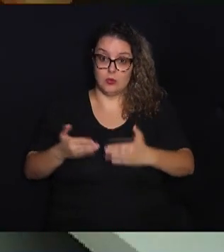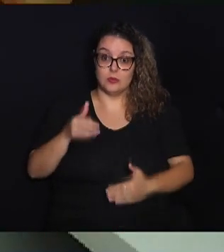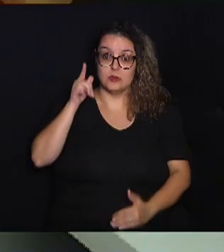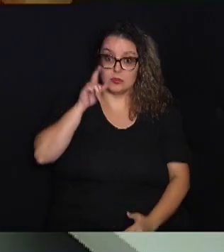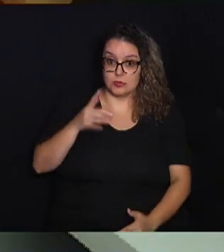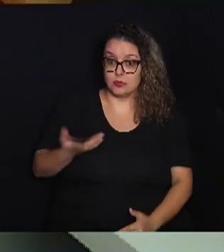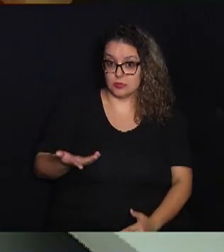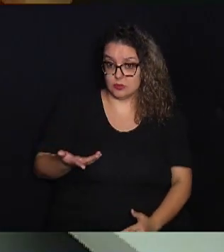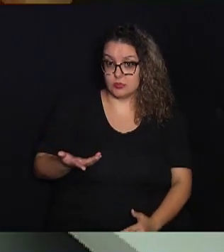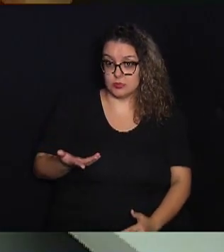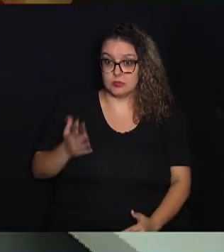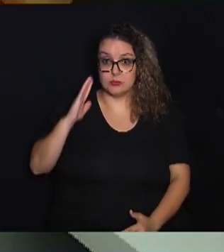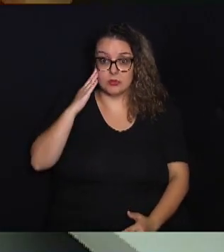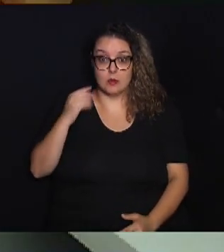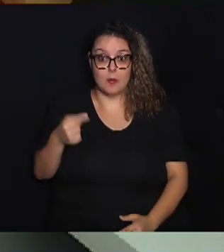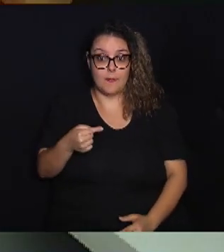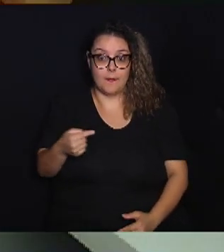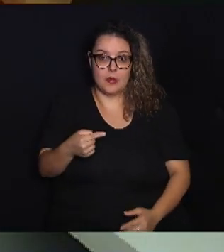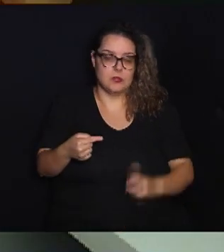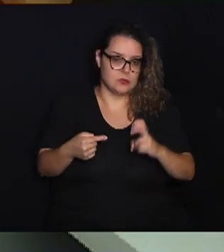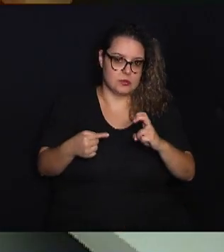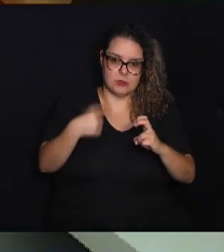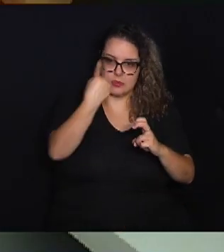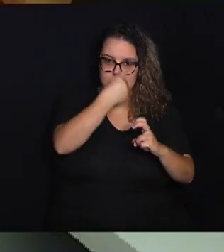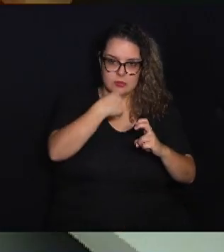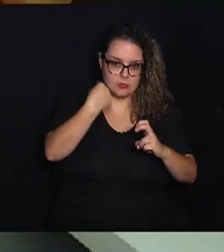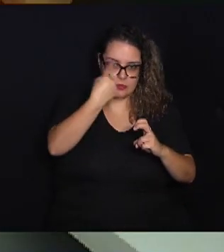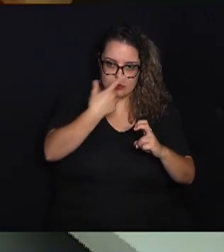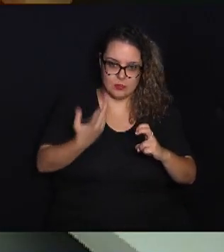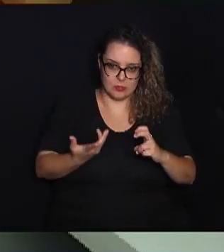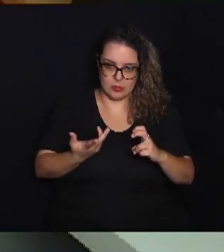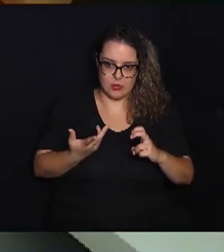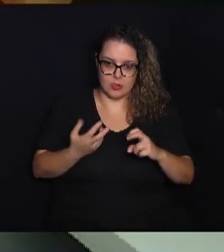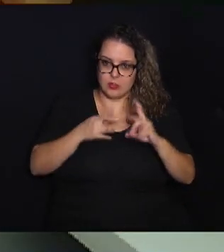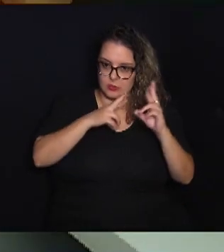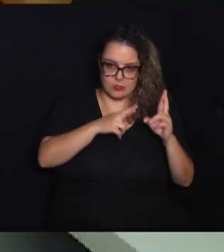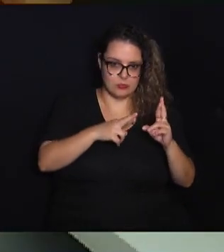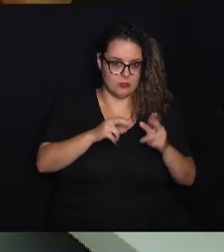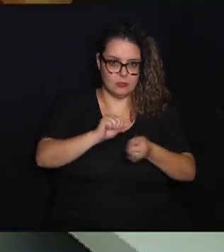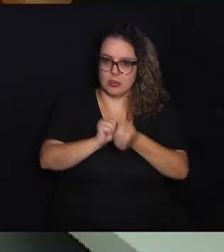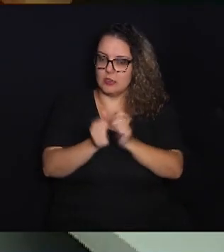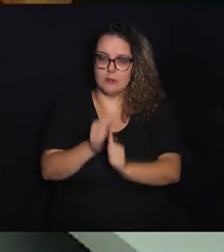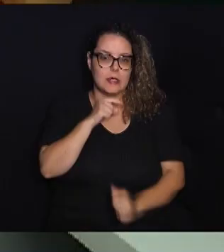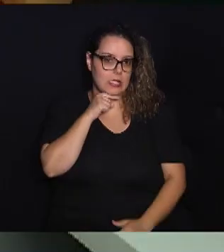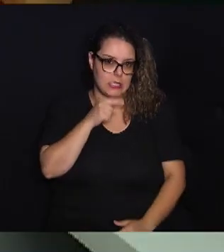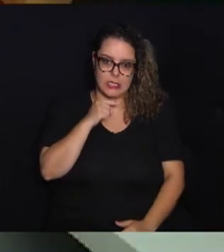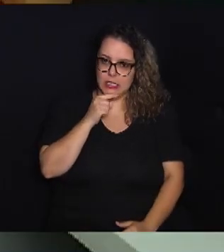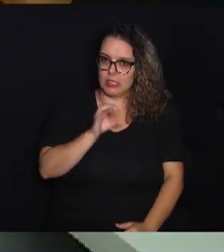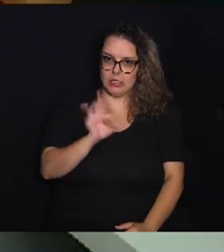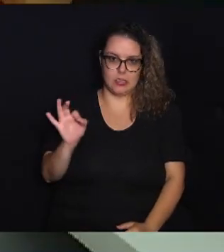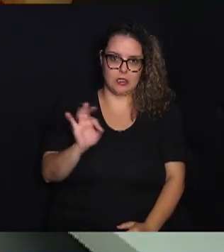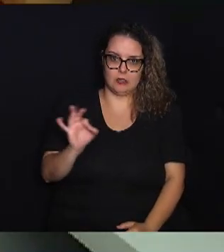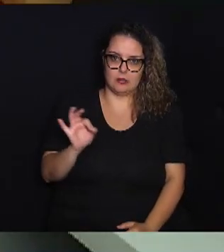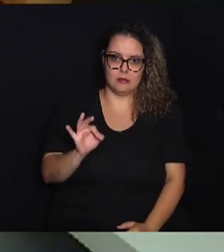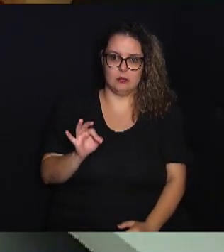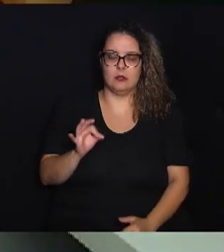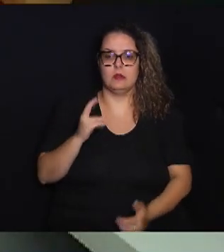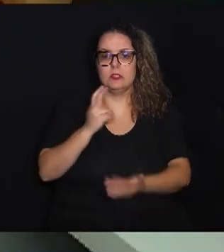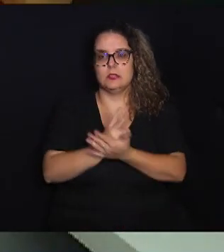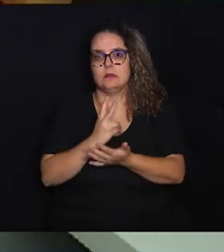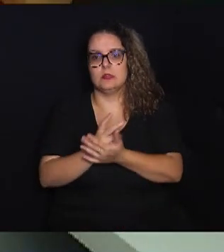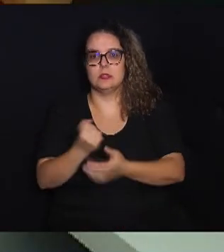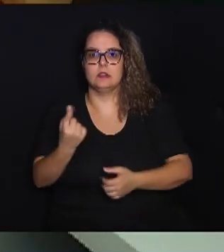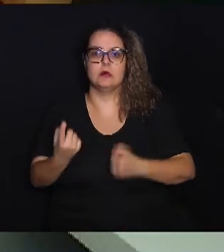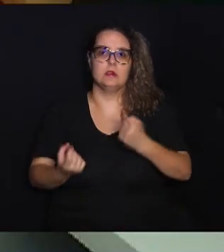considera que menos que 5 horas de sono não é adequado para ninguém, né? Então, assim, você sempre vai ter um caso que você